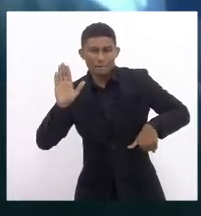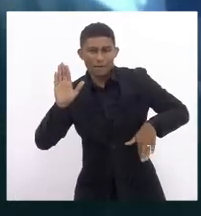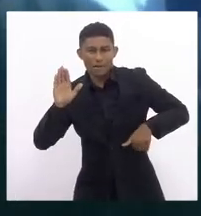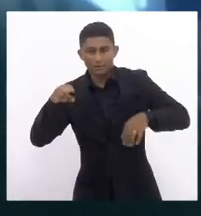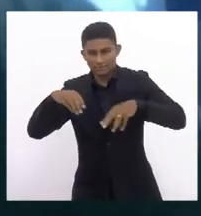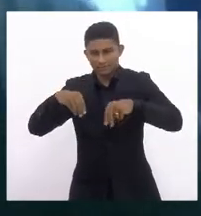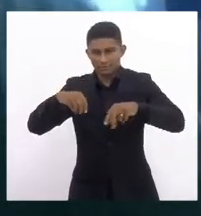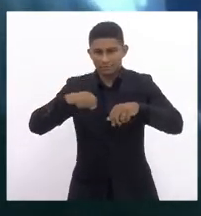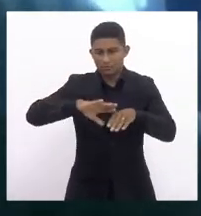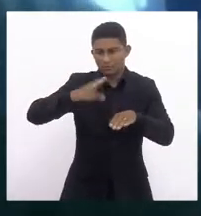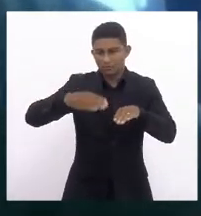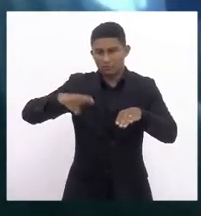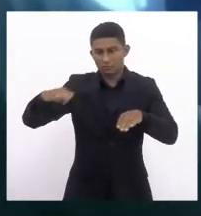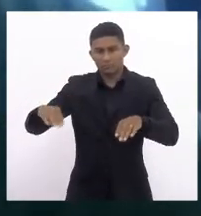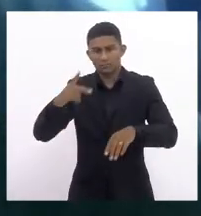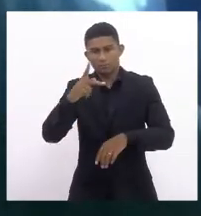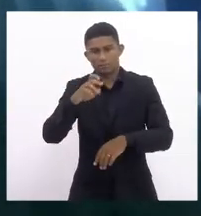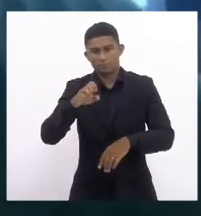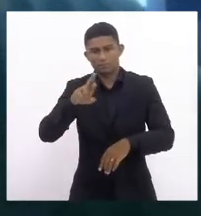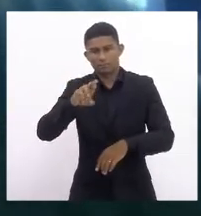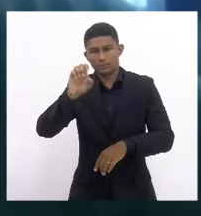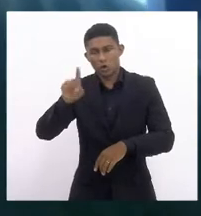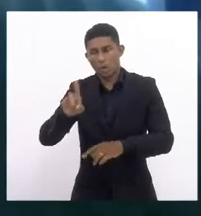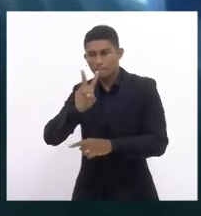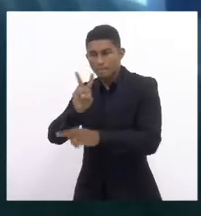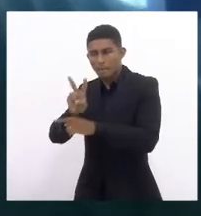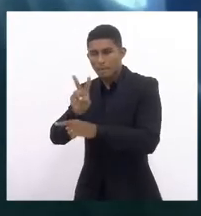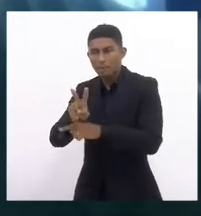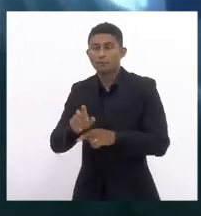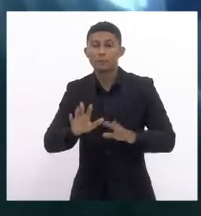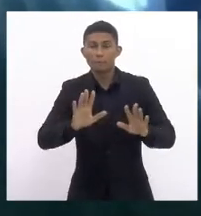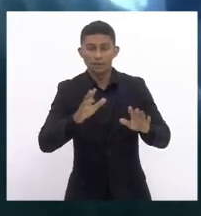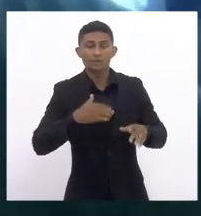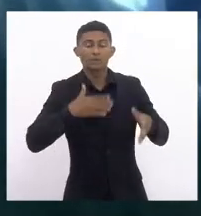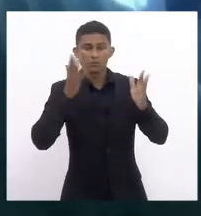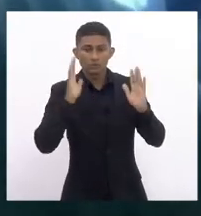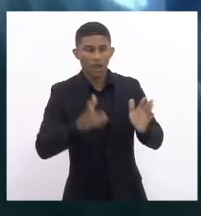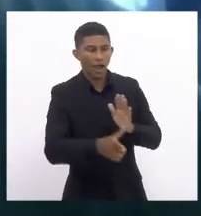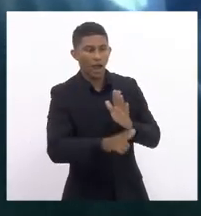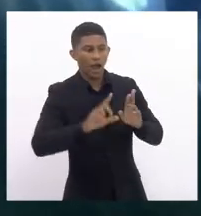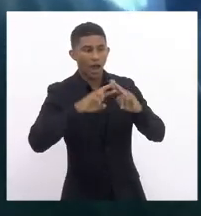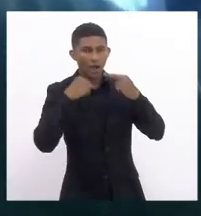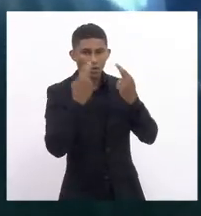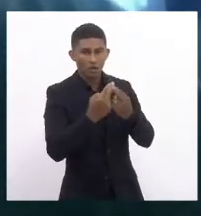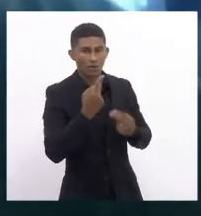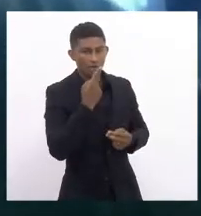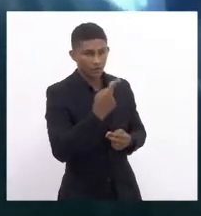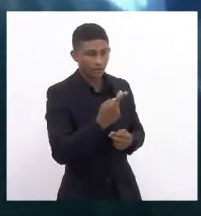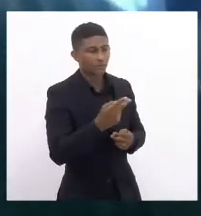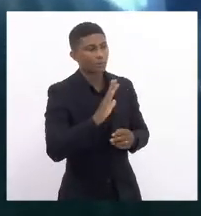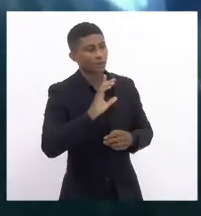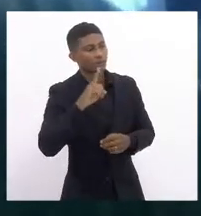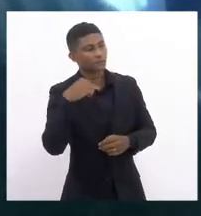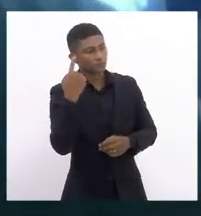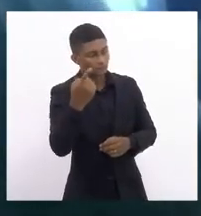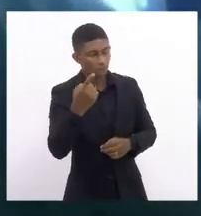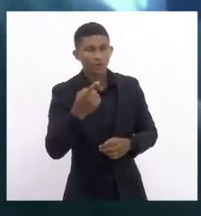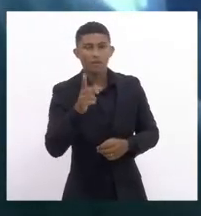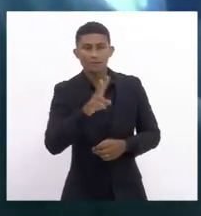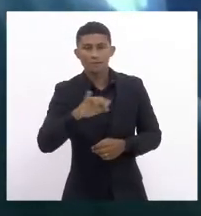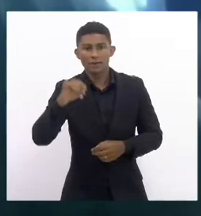Colégio de Líderes, vou repetir hoje, que nós vamos reapresentá-lo de tal forma proteger as